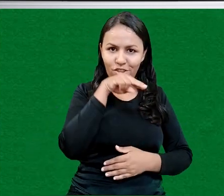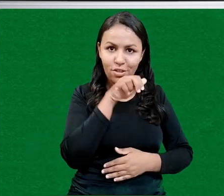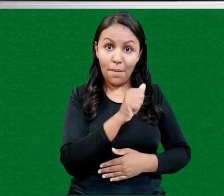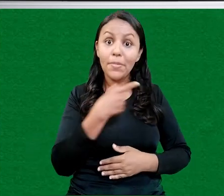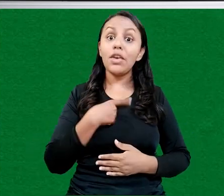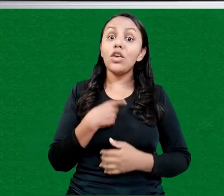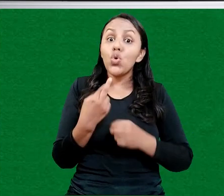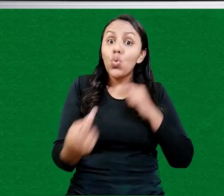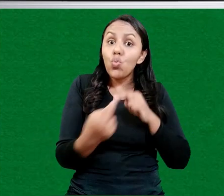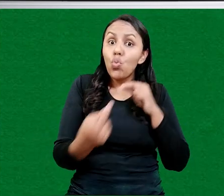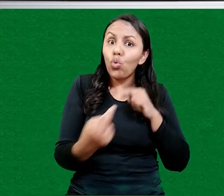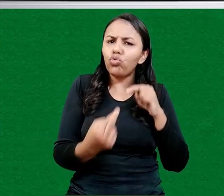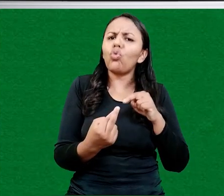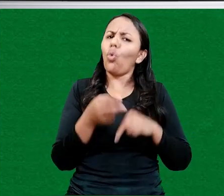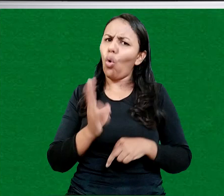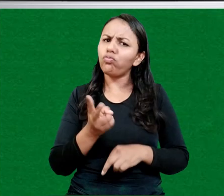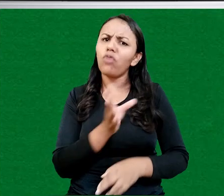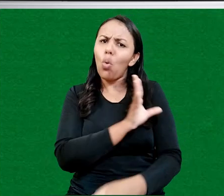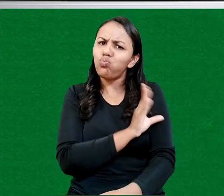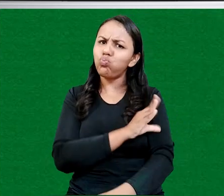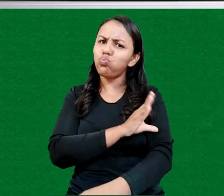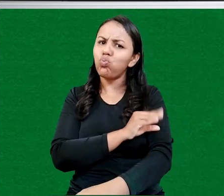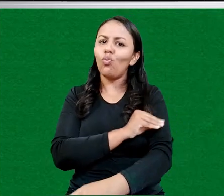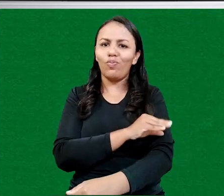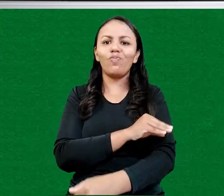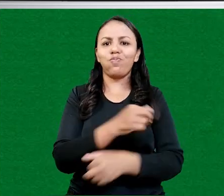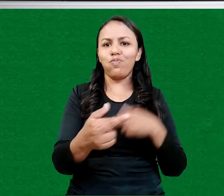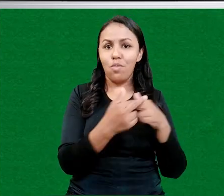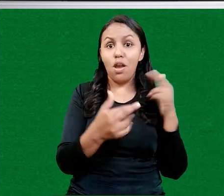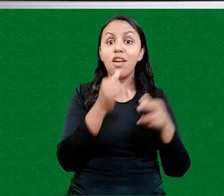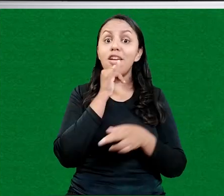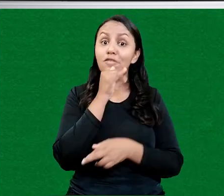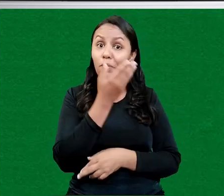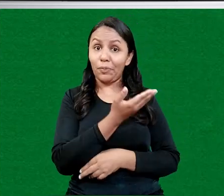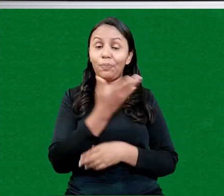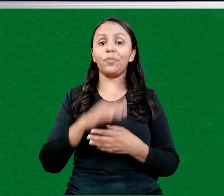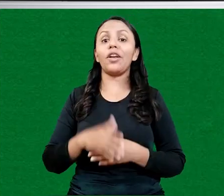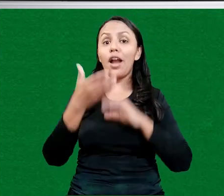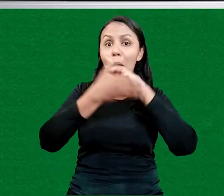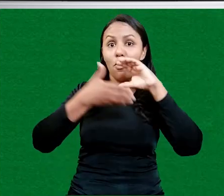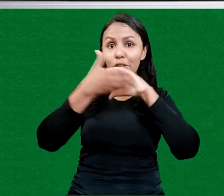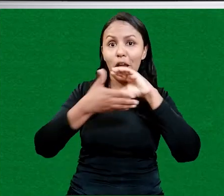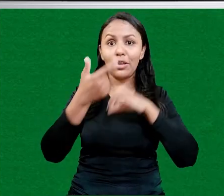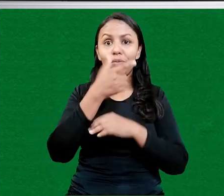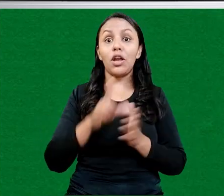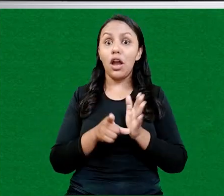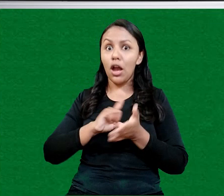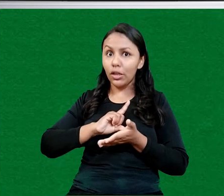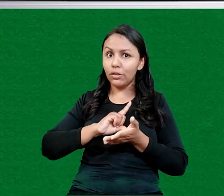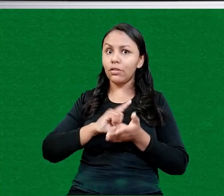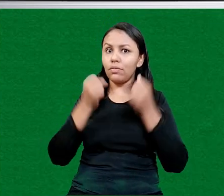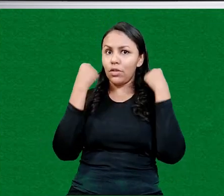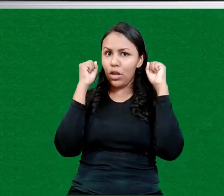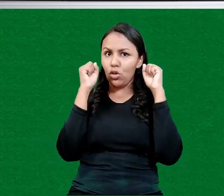contração muscular ela possa acontecer. E aí eu trouxe exemplos de carboidratos, como a gente viu o gráfico, no pré-treino,